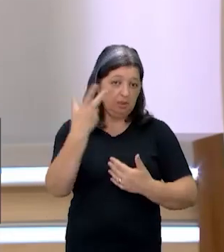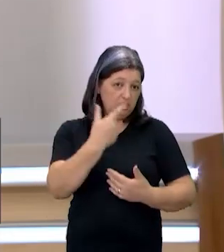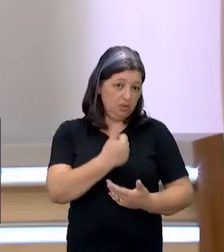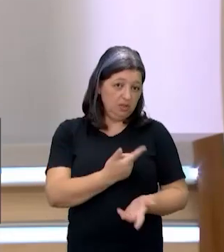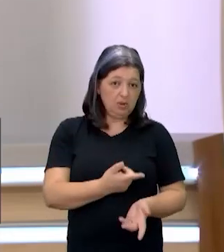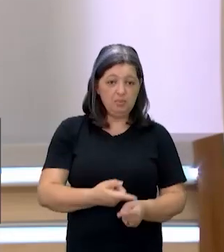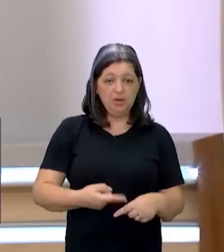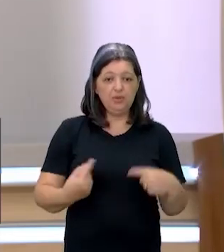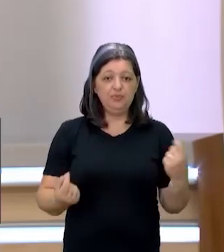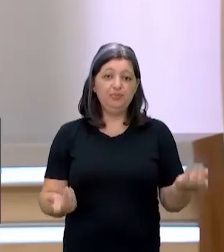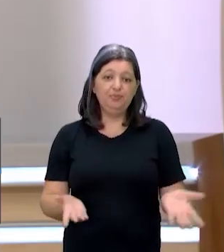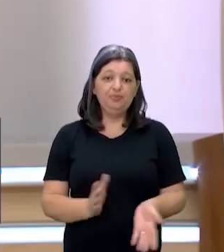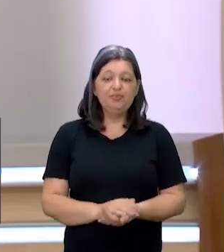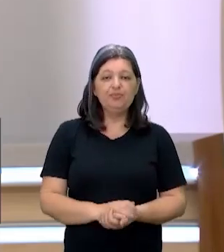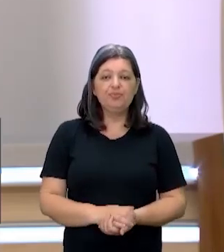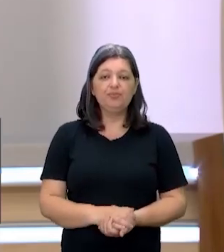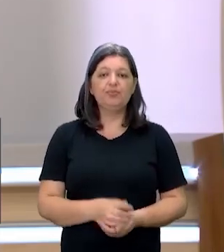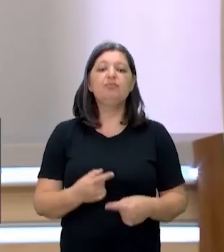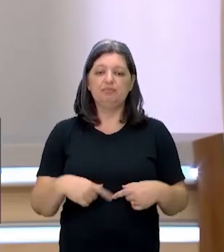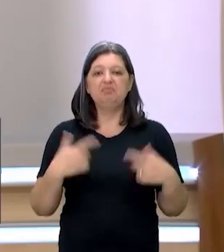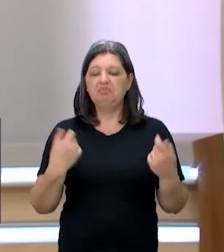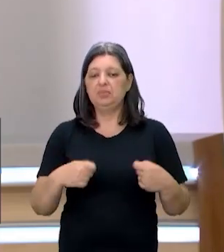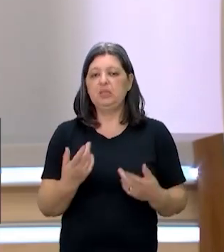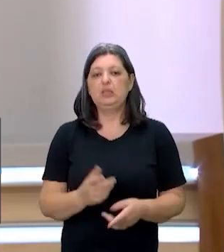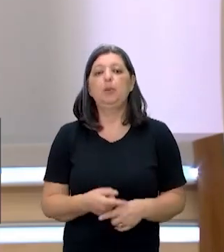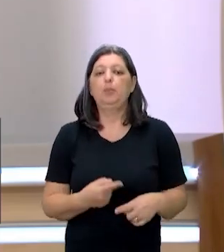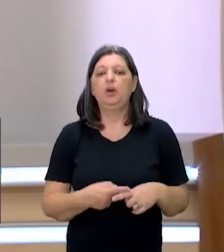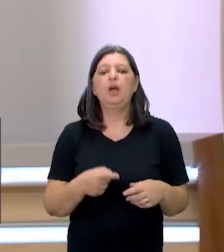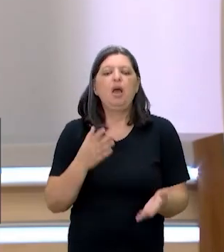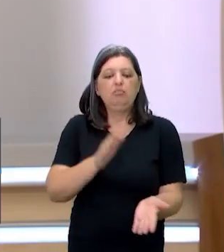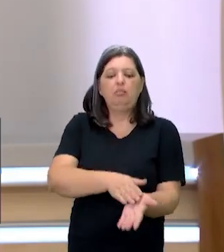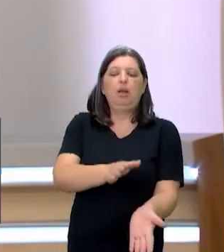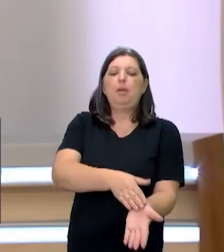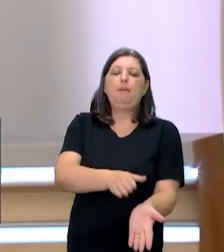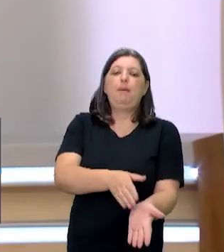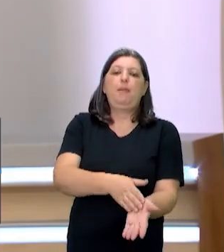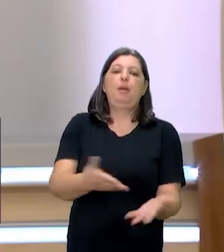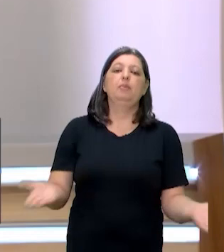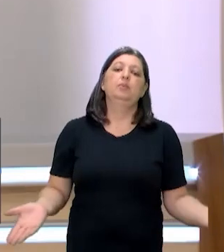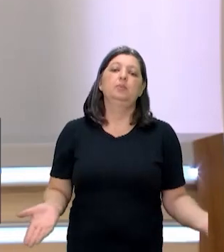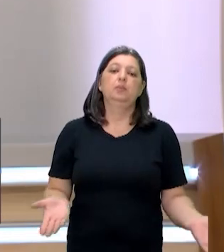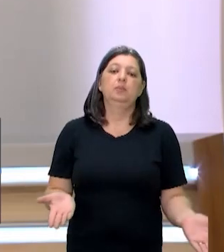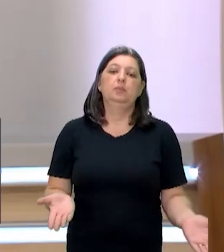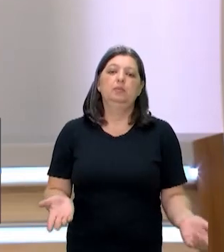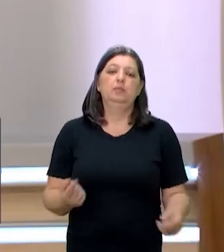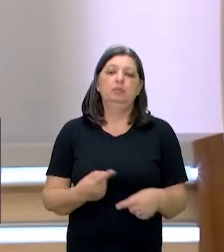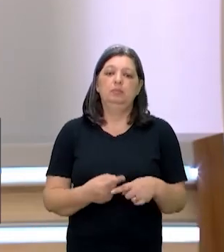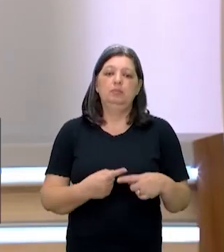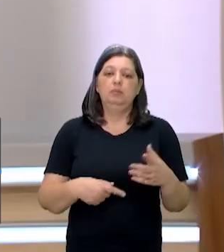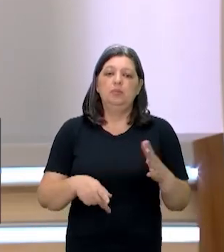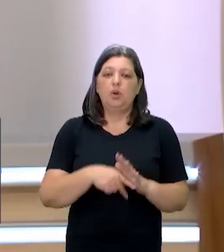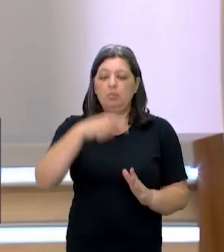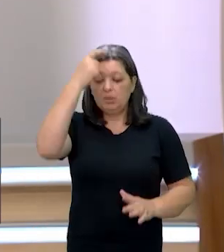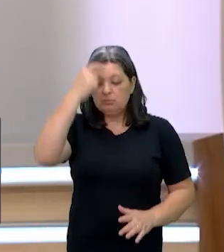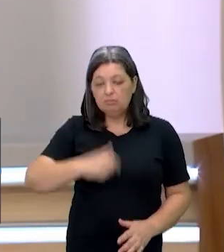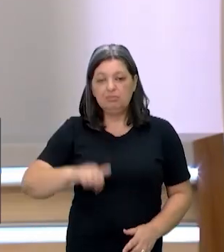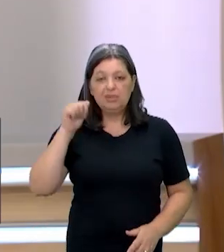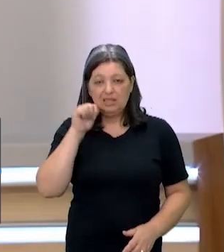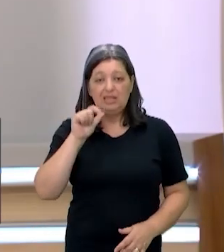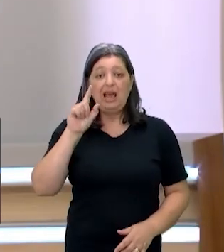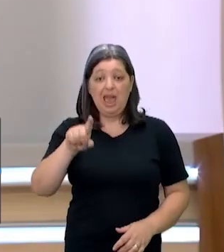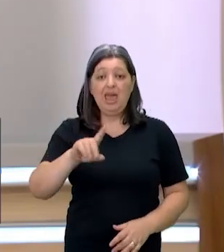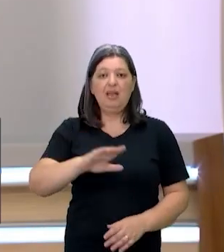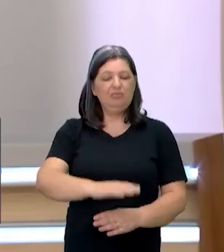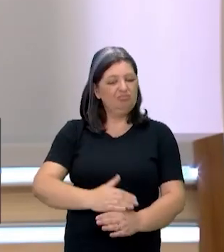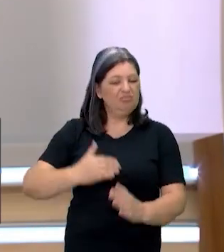cobrança. Eu vou puxar a sardinha, né? Por favor. Porque a cobrança, né, aí para o feminino é muito maior. E